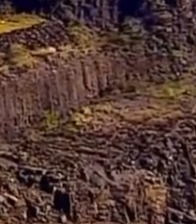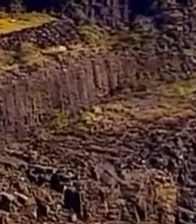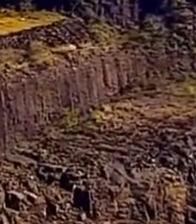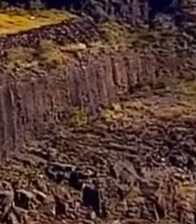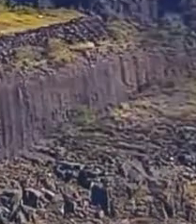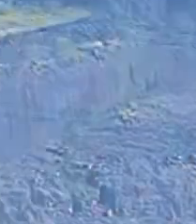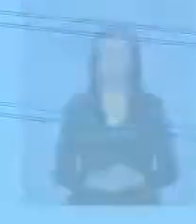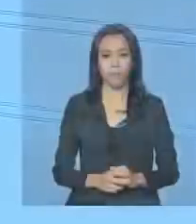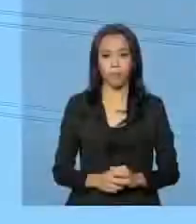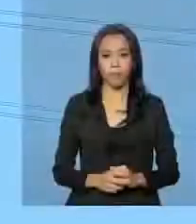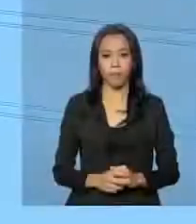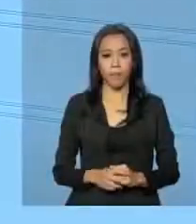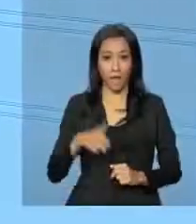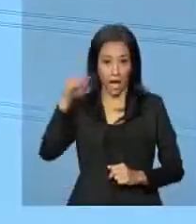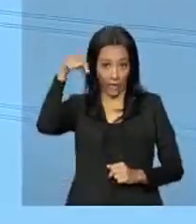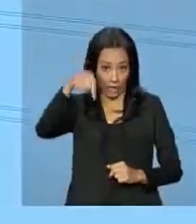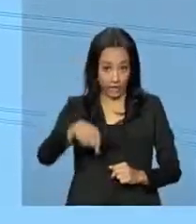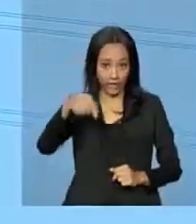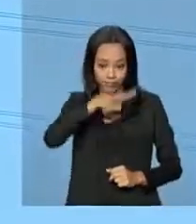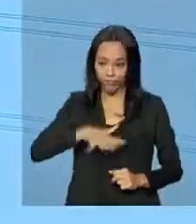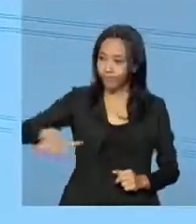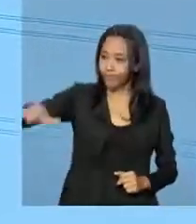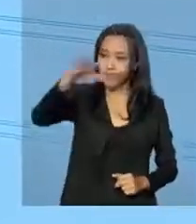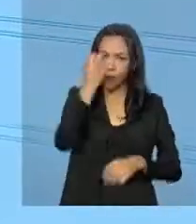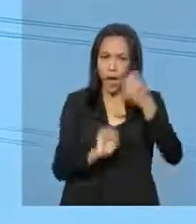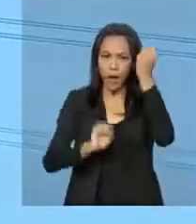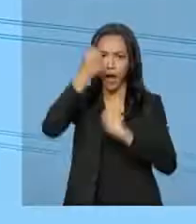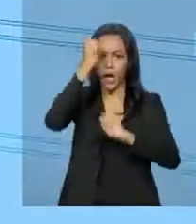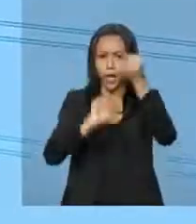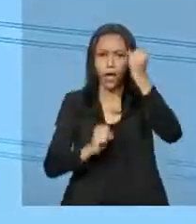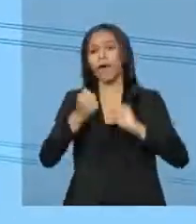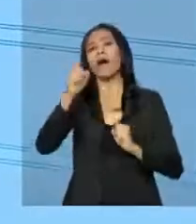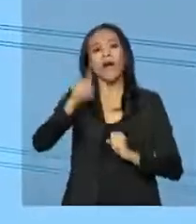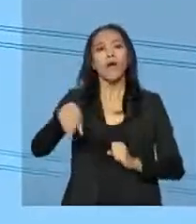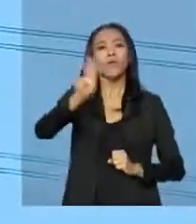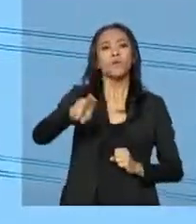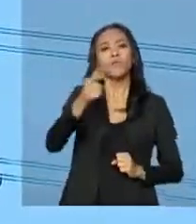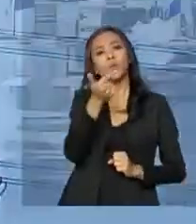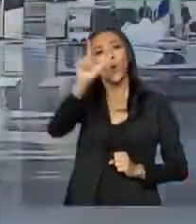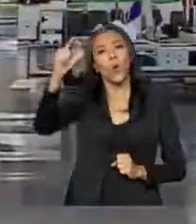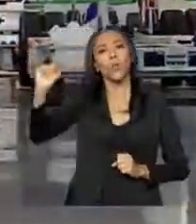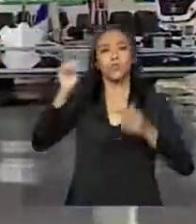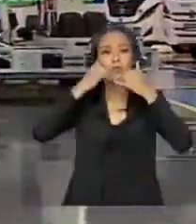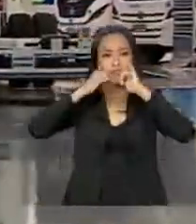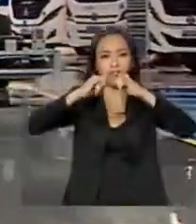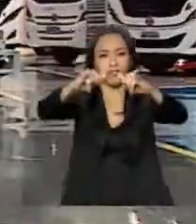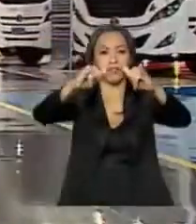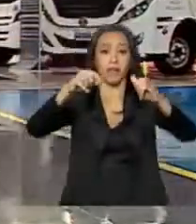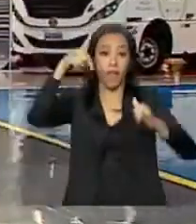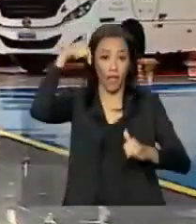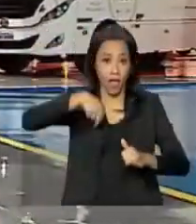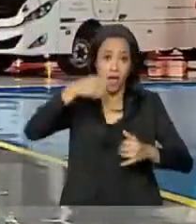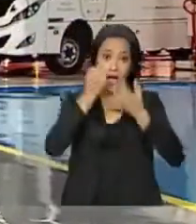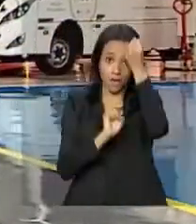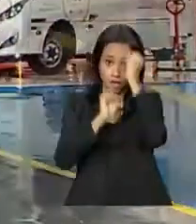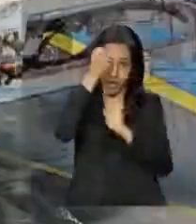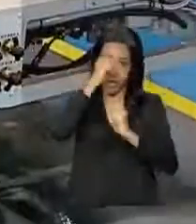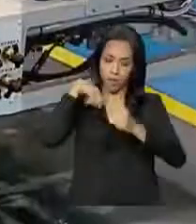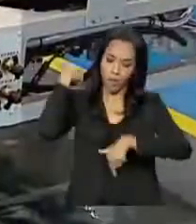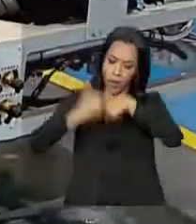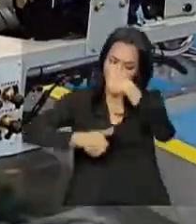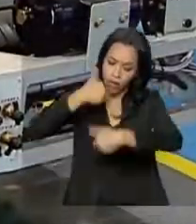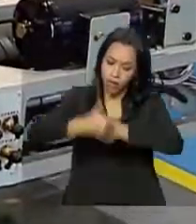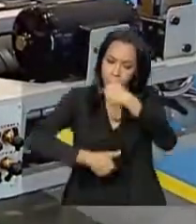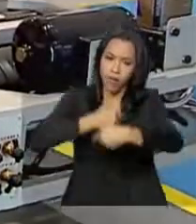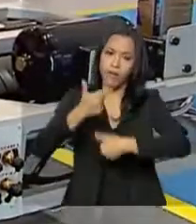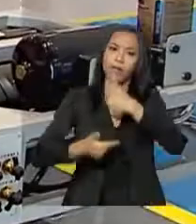Em Itaipu, a energia também é fonte da inovação. Desde 2006, a empresa trabalha no desenvolvimento